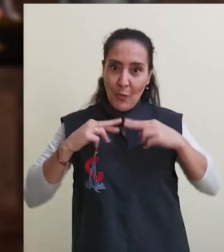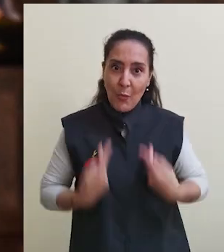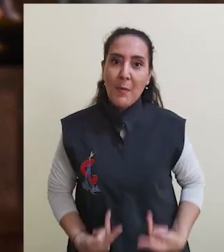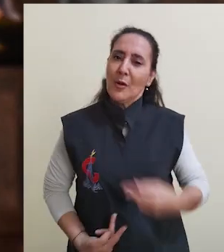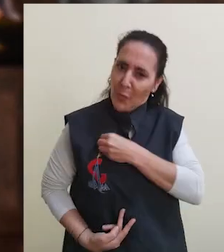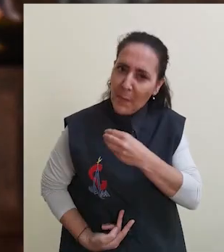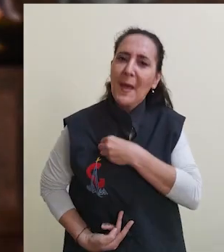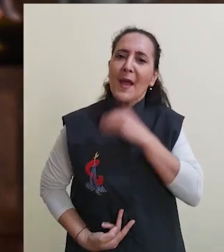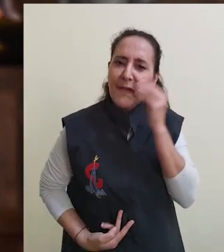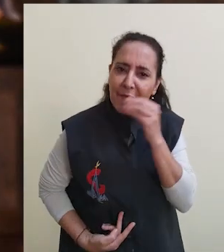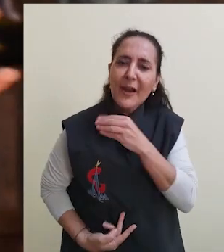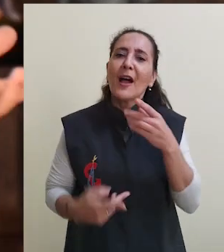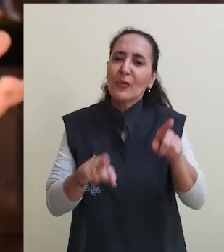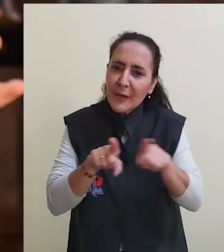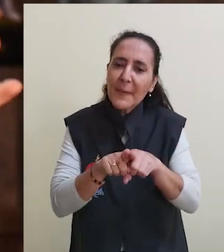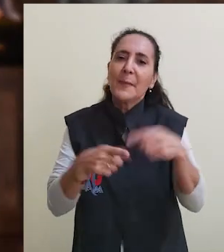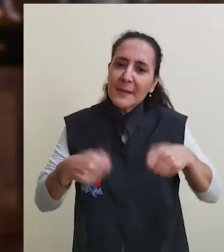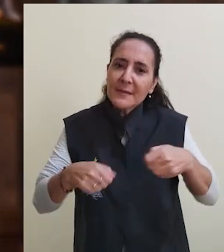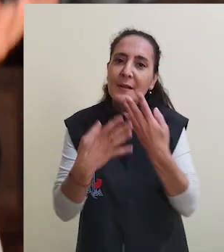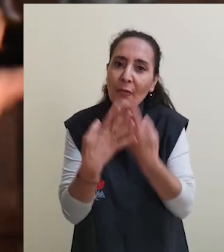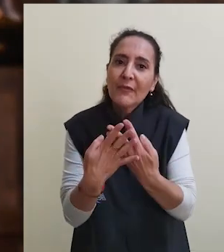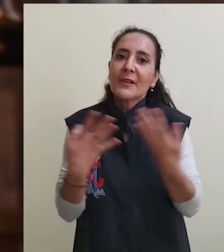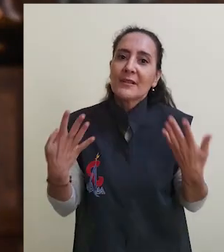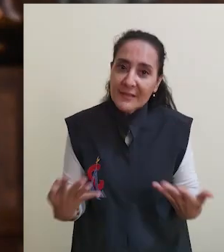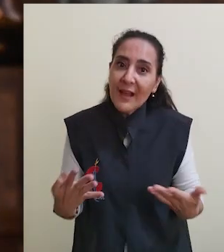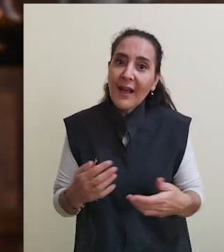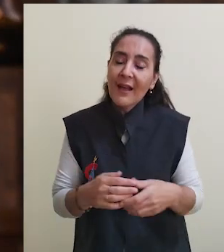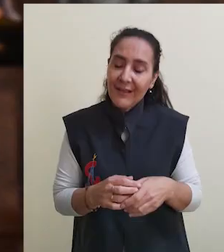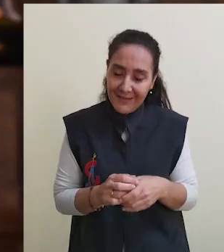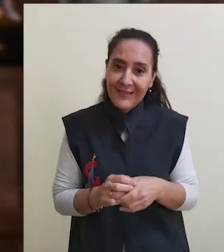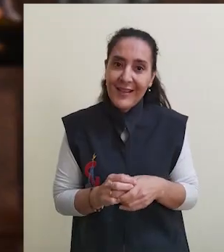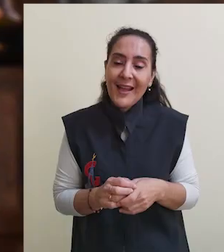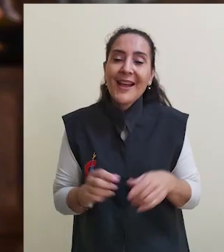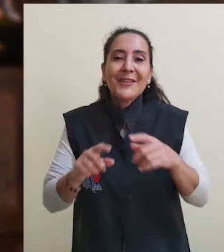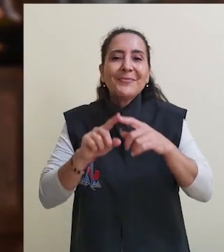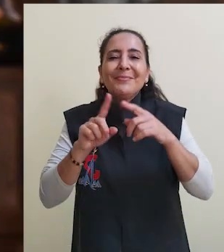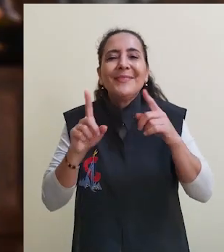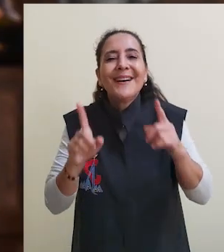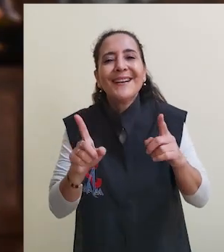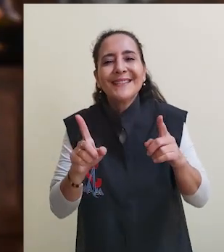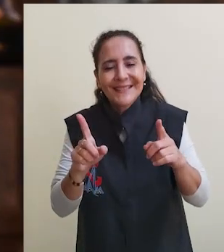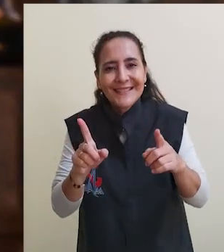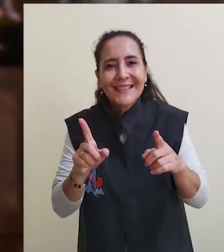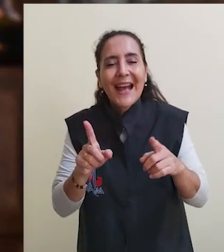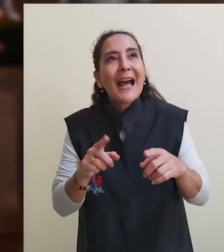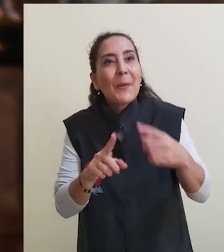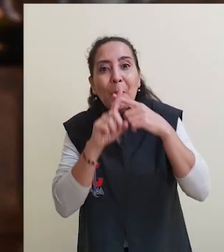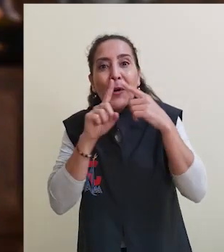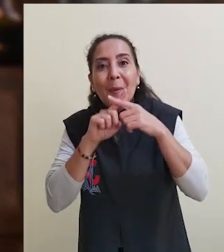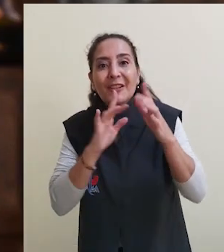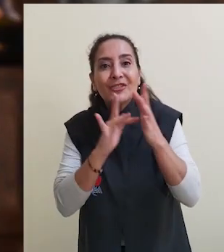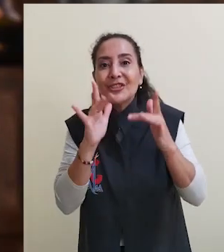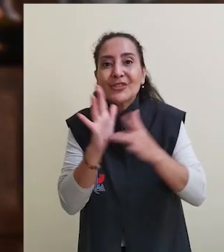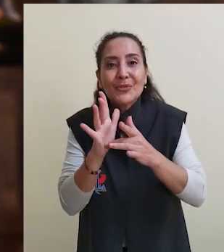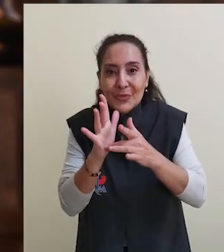humano, ele peca, ele é frágil, se confessa, né? O Papa se confessa também. Mas é infalível por causa da promessa